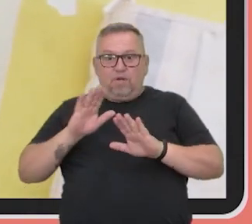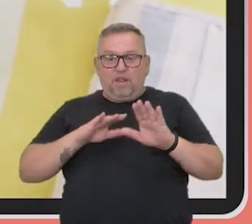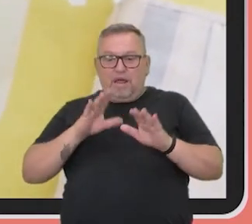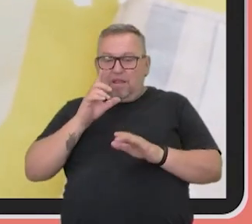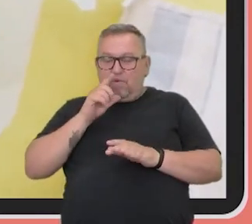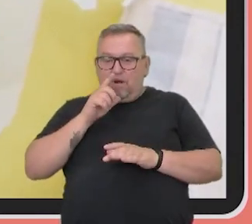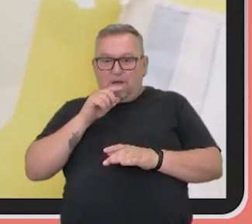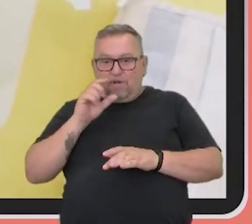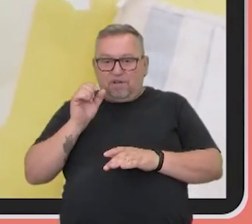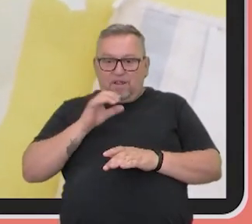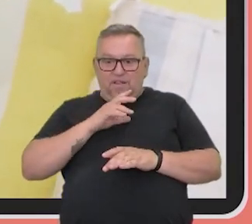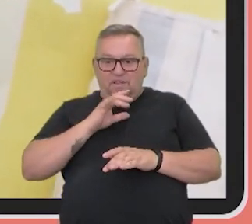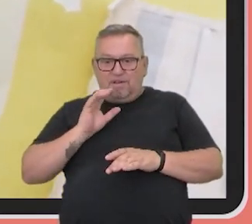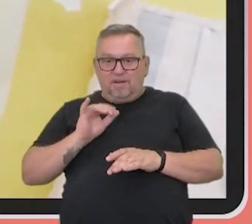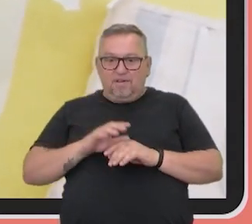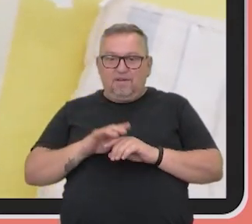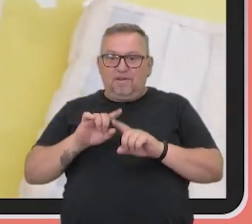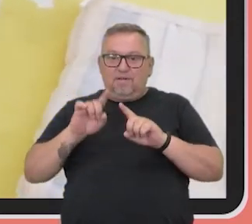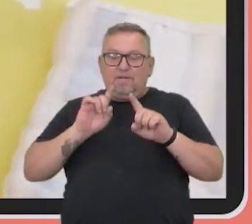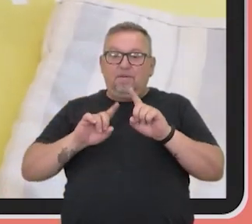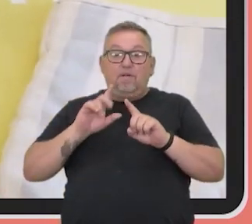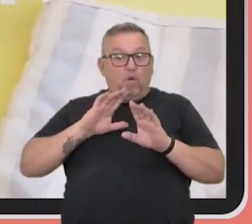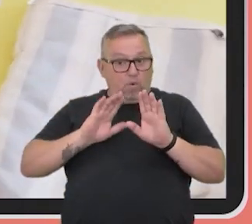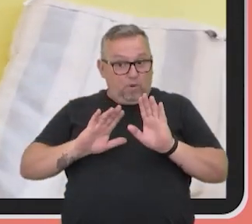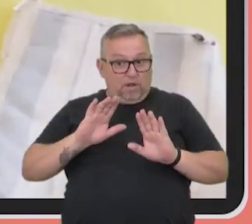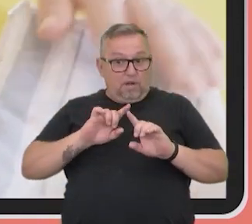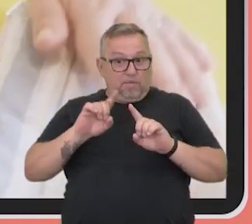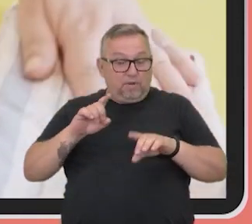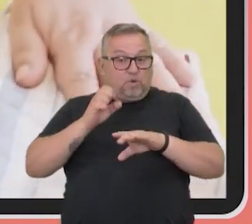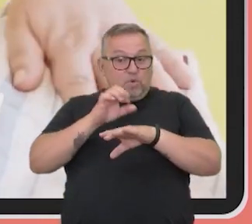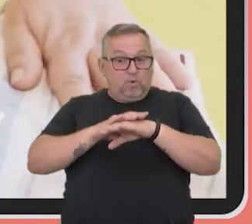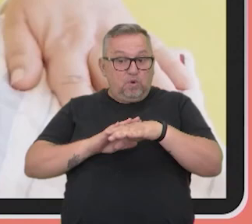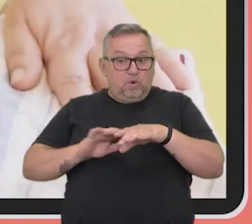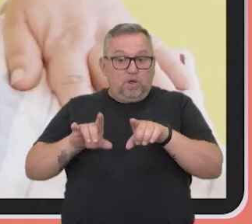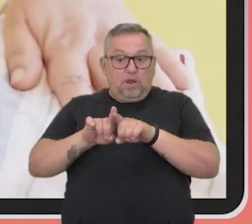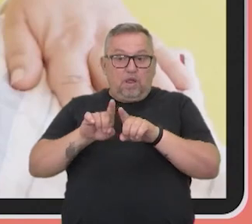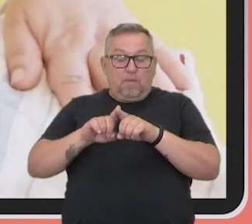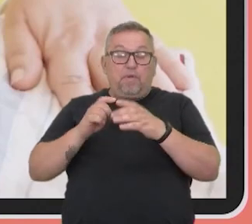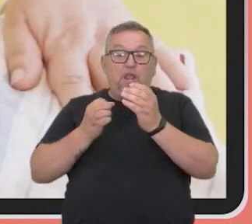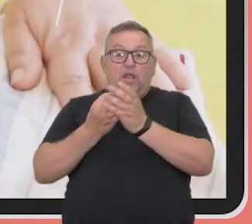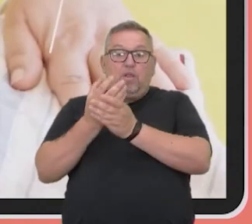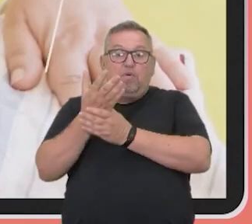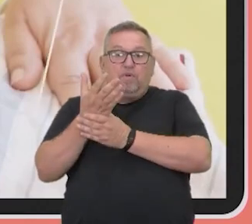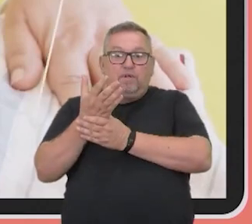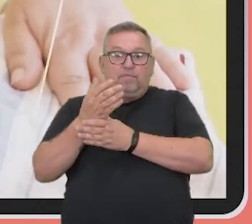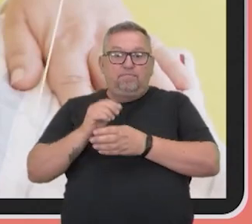água quente, não se esqueçam de pedir sempre ajuda a um adulto para não se queimarem, e uma luva.